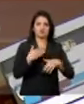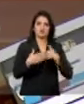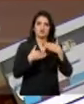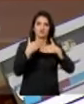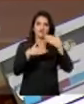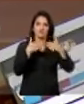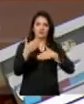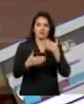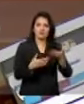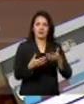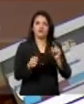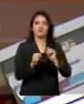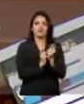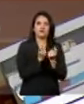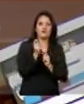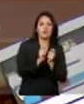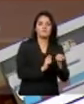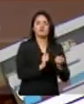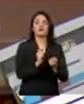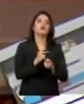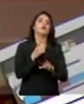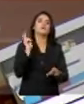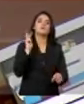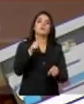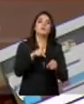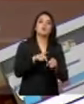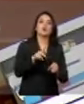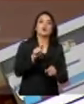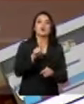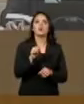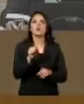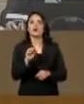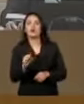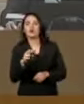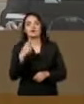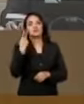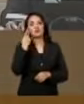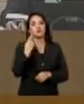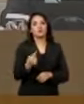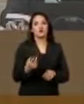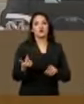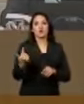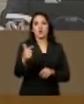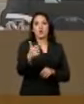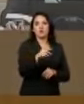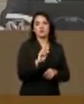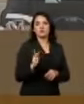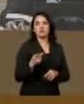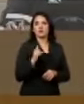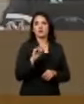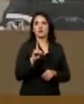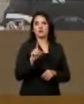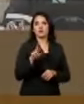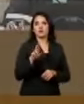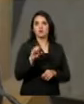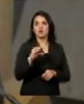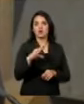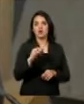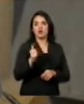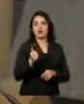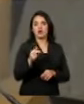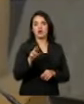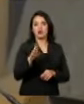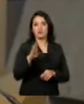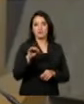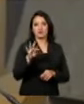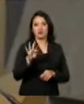de petróleo, gás natural e outros hidrocarbonetos fluidos, e, de outro,